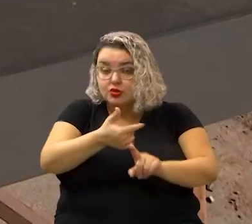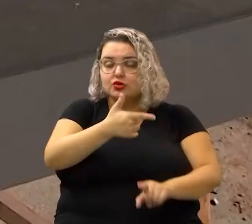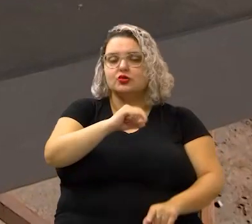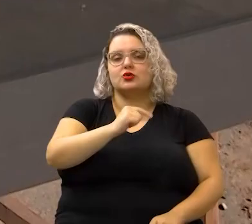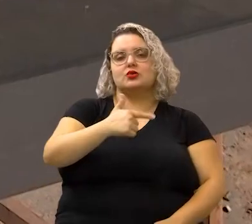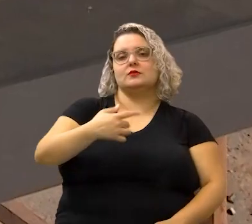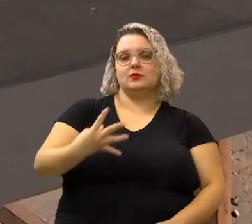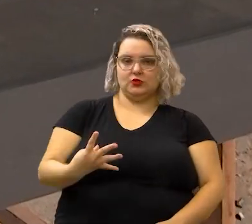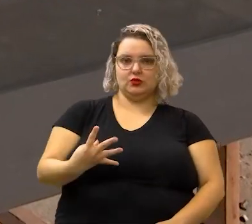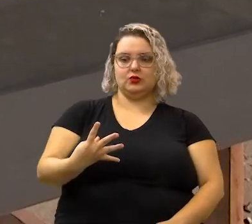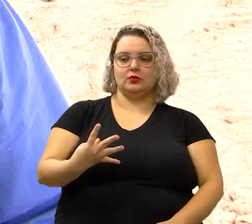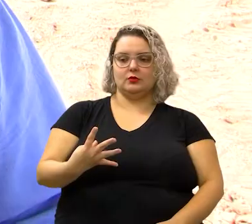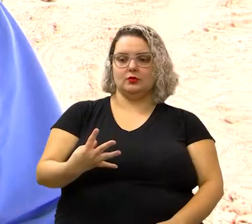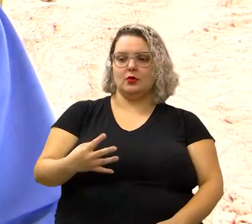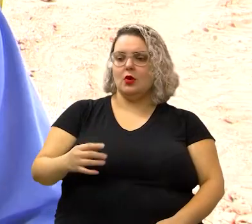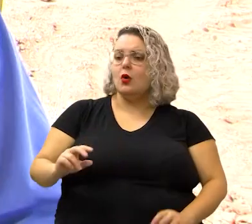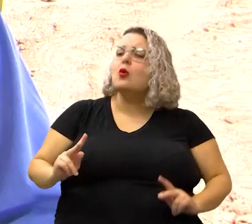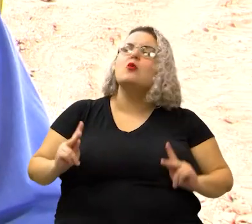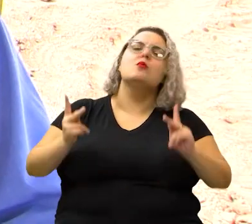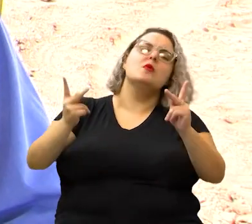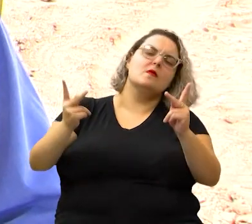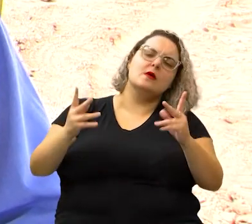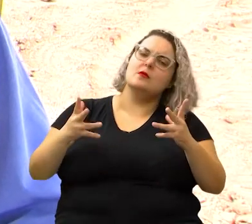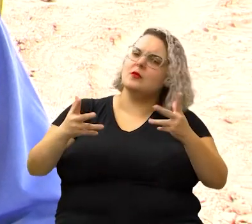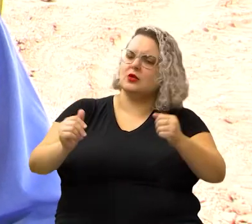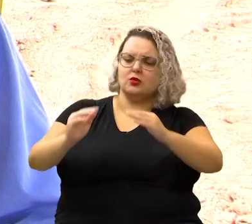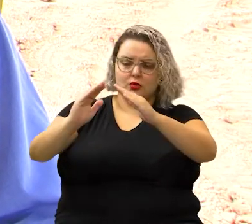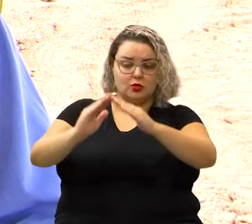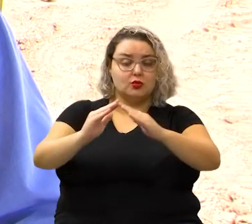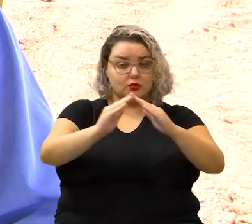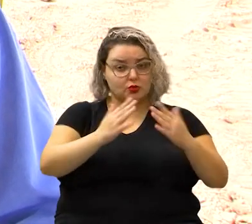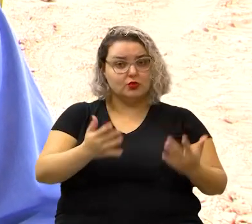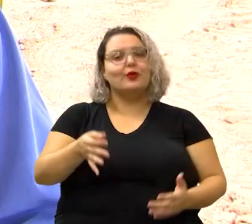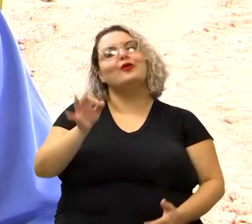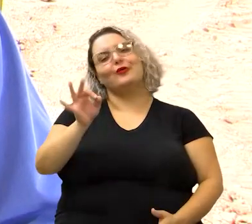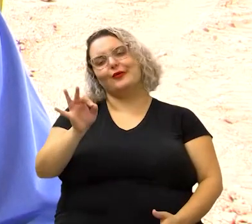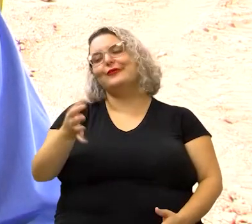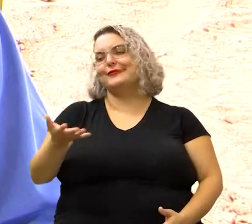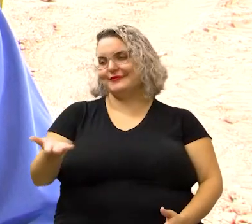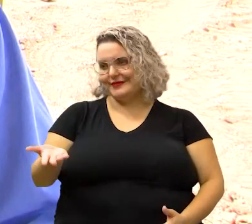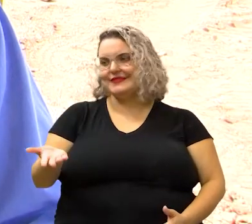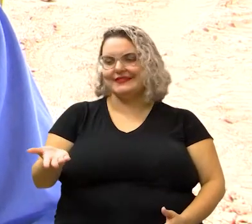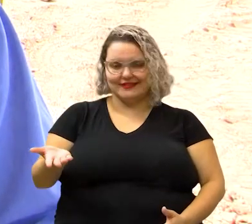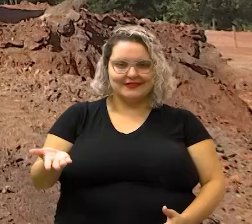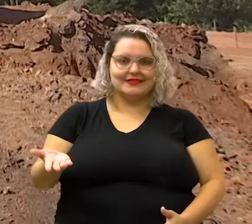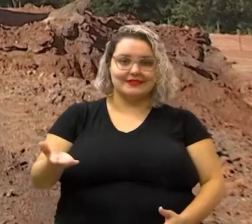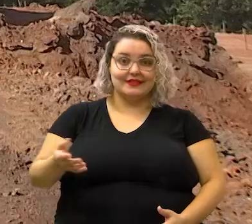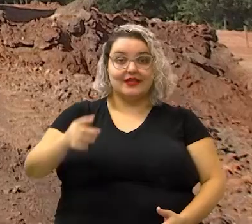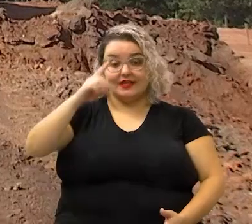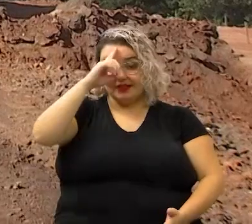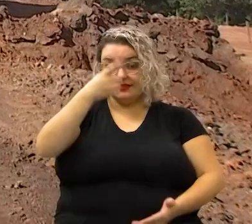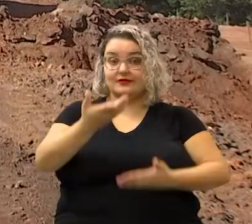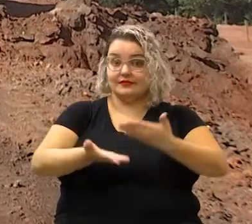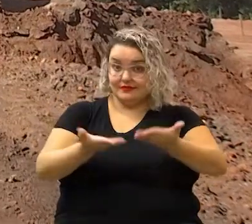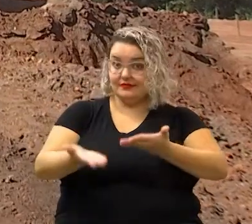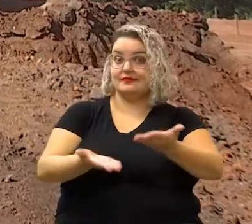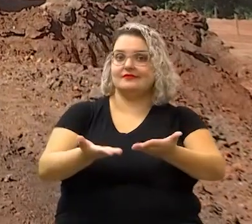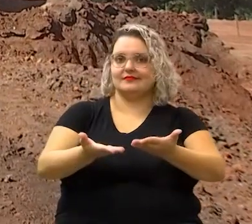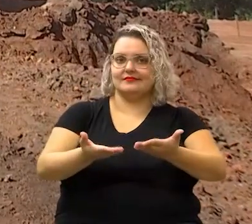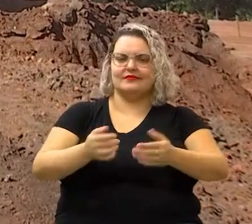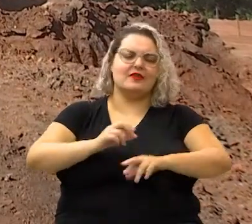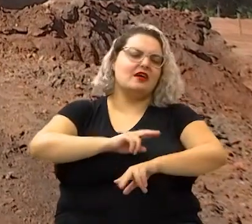de 2024 Uma Grande Conquista para esses moradores e com certeza Essa ordem de serviço